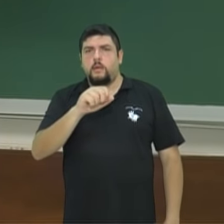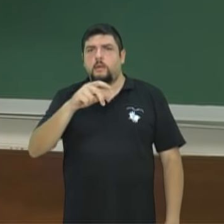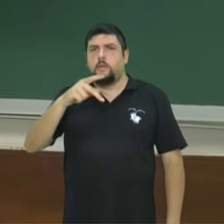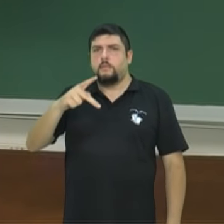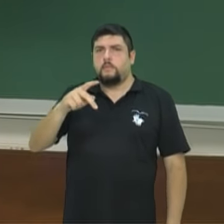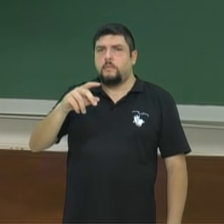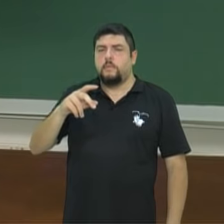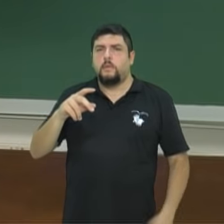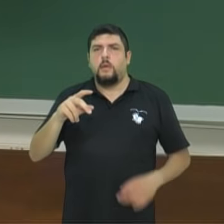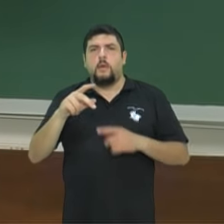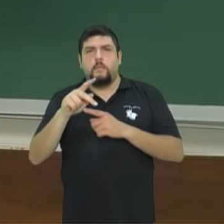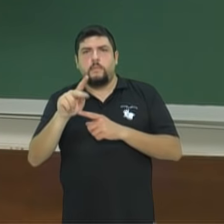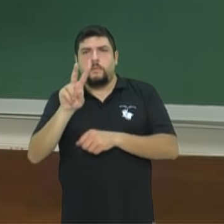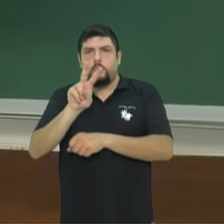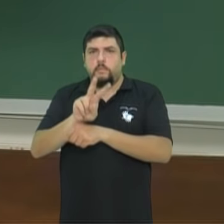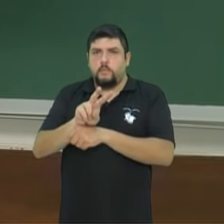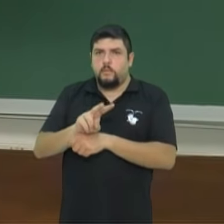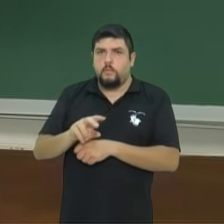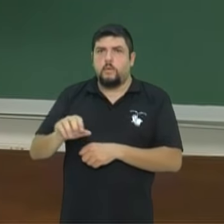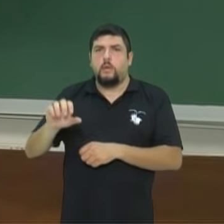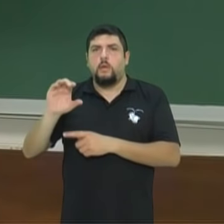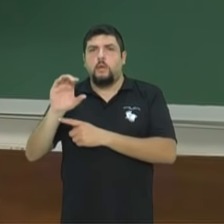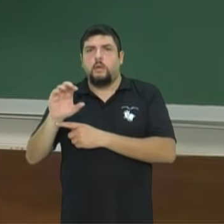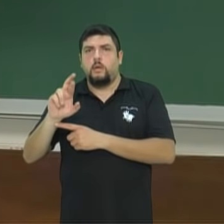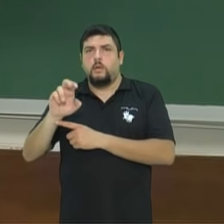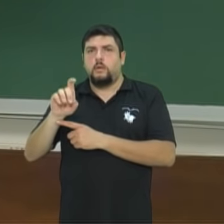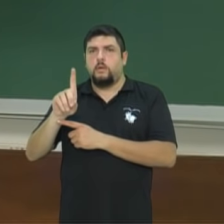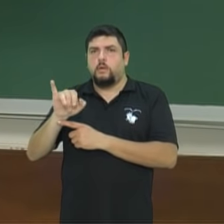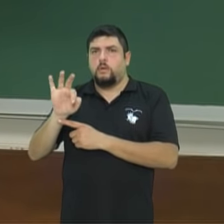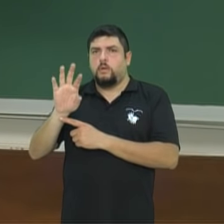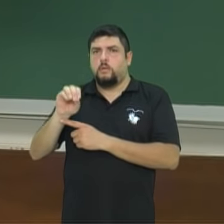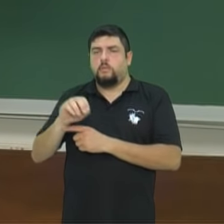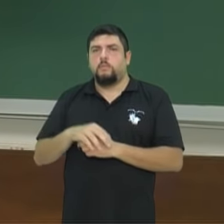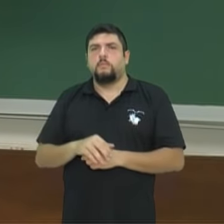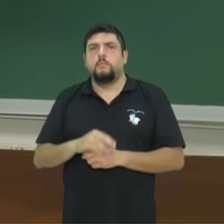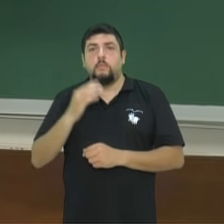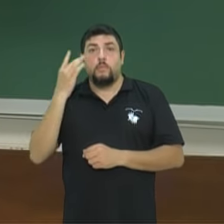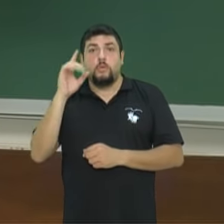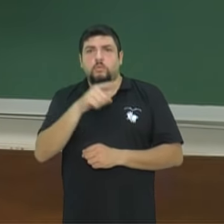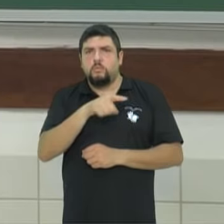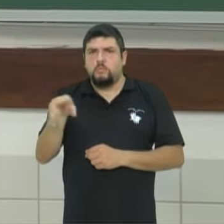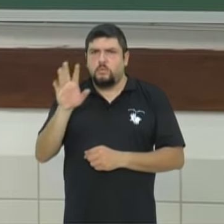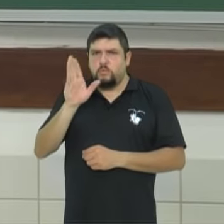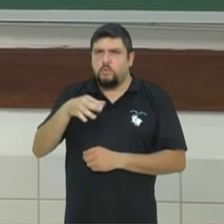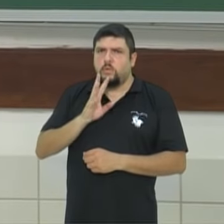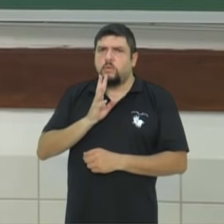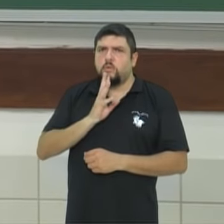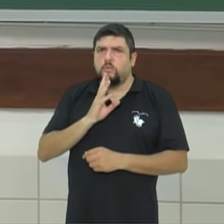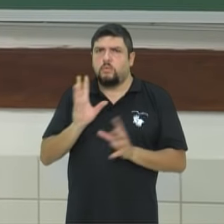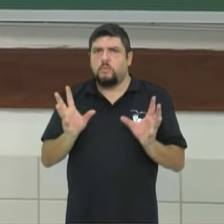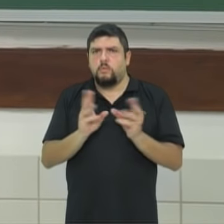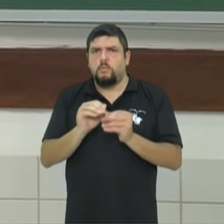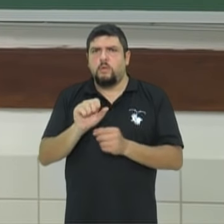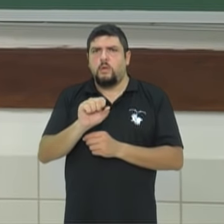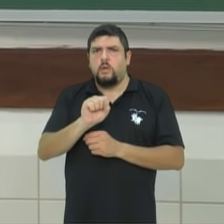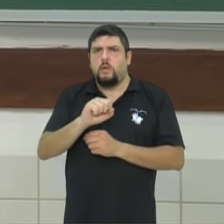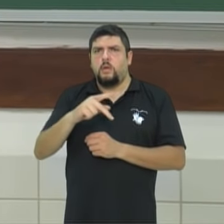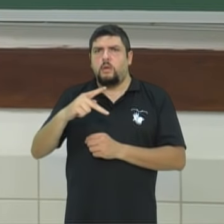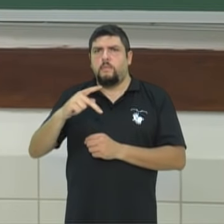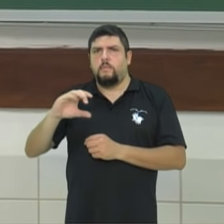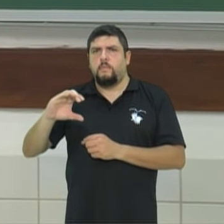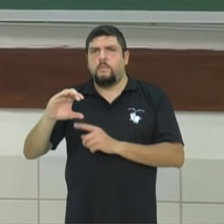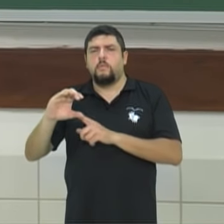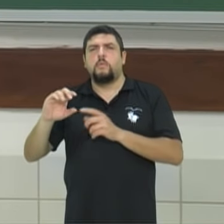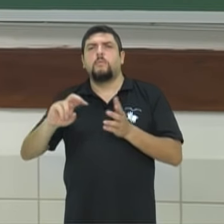indica o Serviço de Proteção ao Crédito. Vocês já devem, talvez, ter ouvido falar essa sigla, né? Como se fosse uma expressão